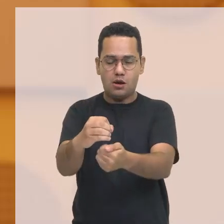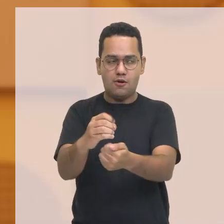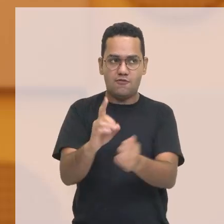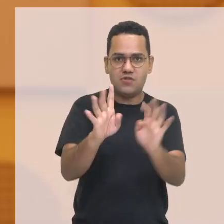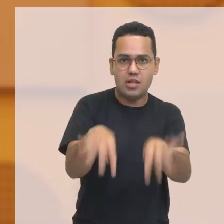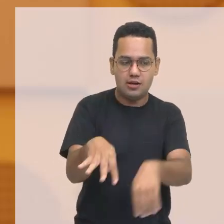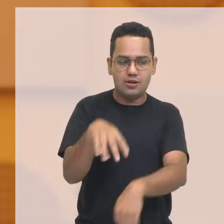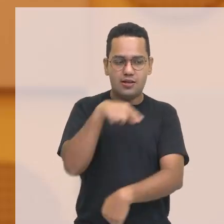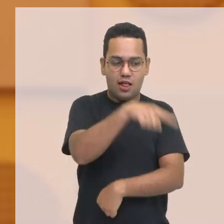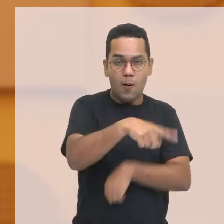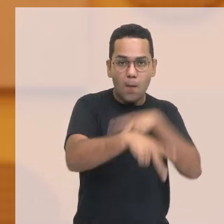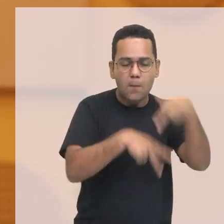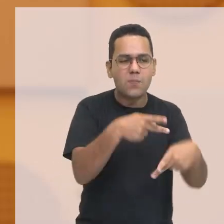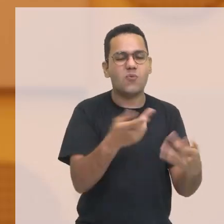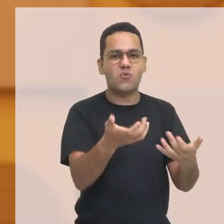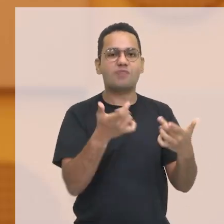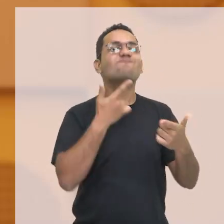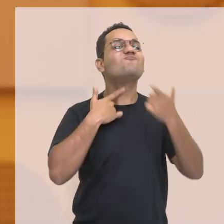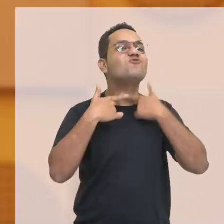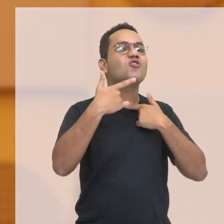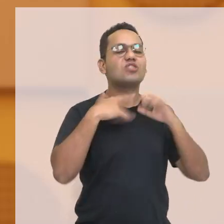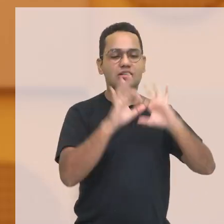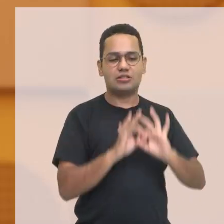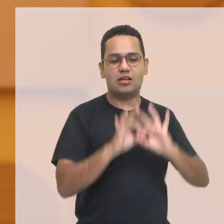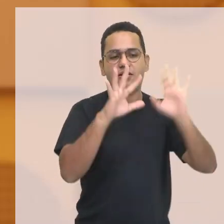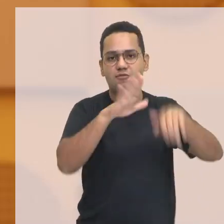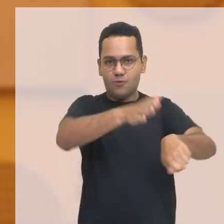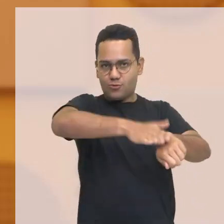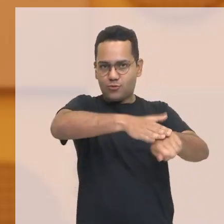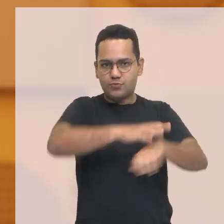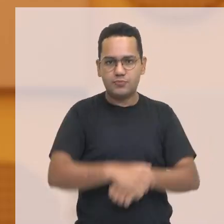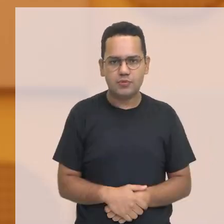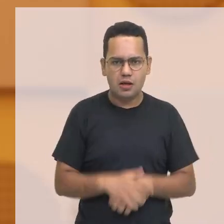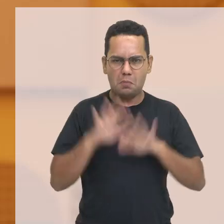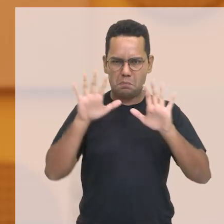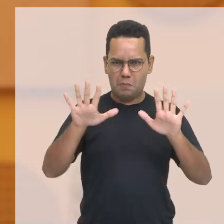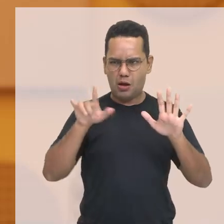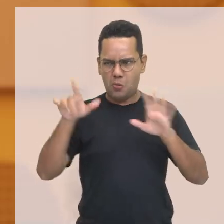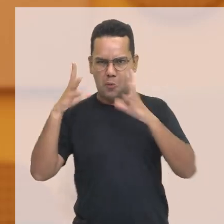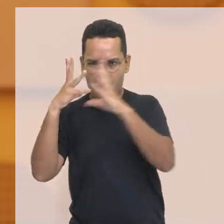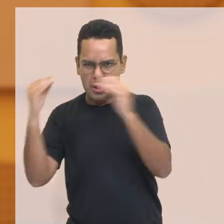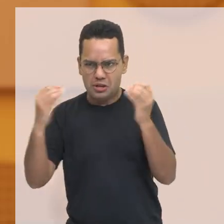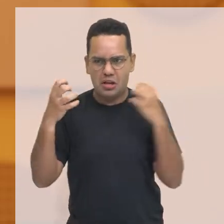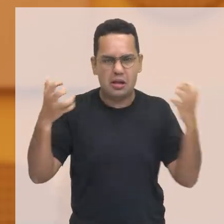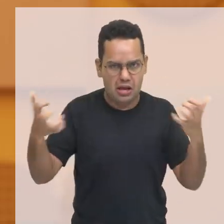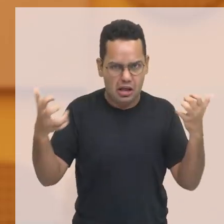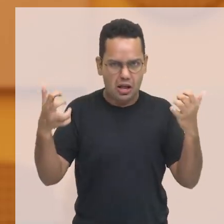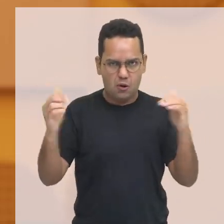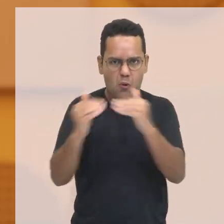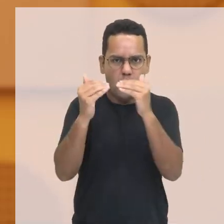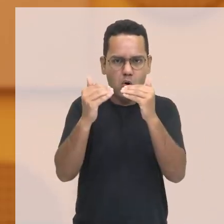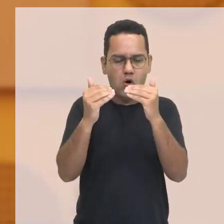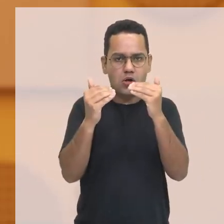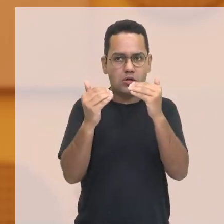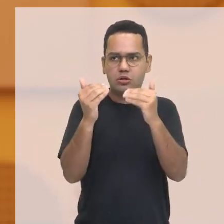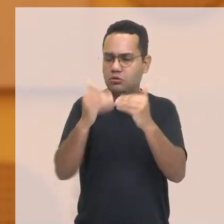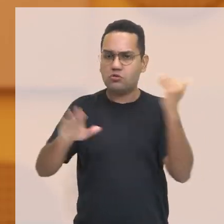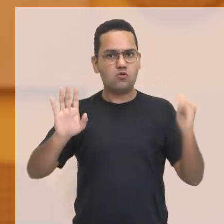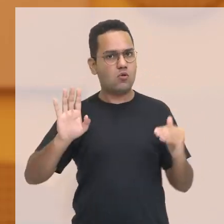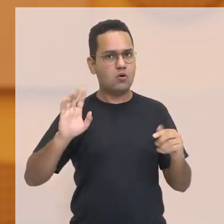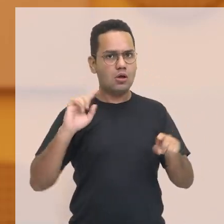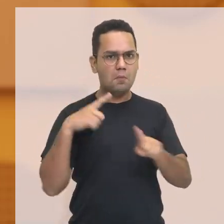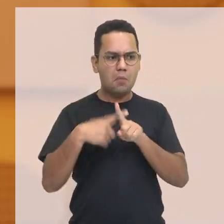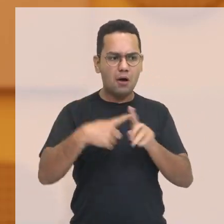independência, certo? E claro que os holandeses não vão querer isso de boa, até porque o território era deles antes